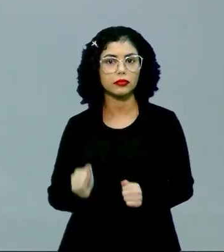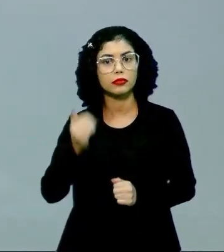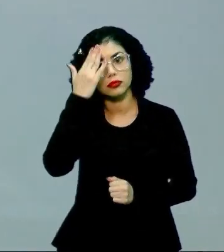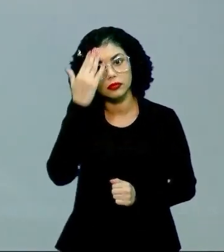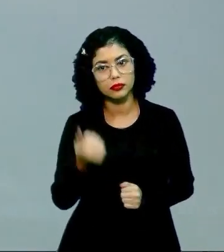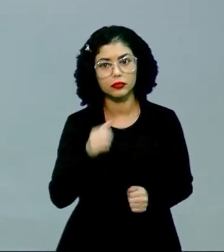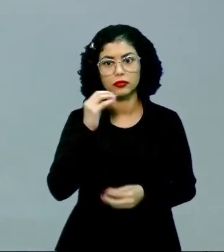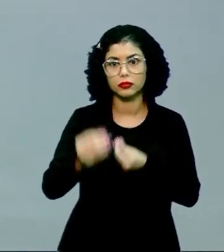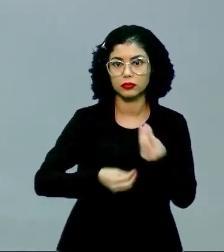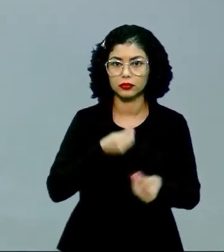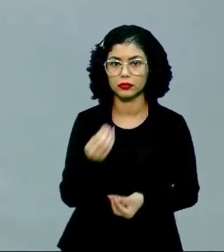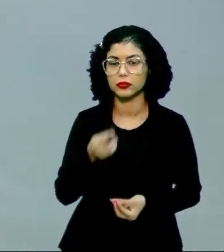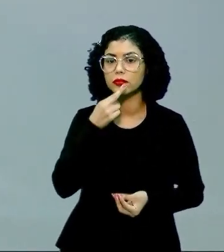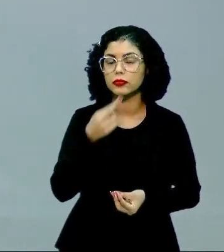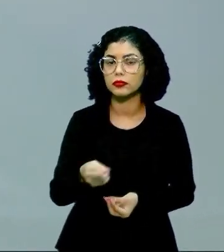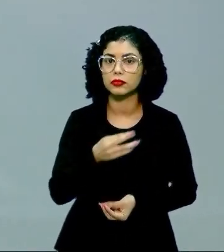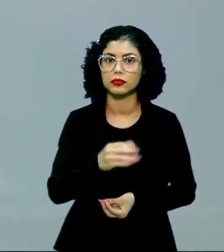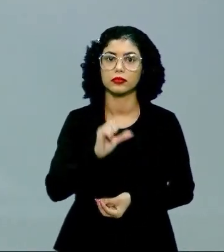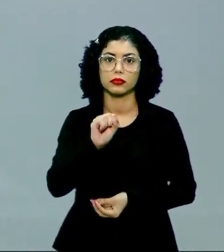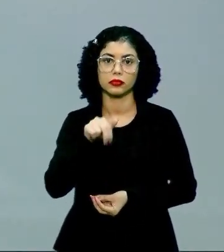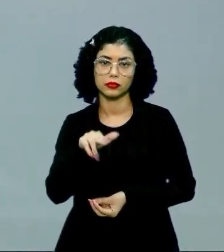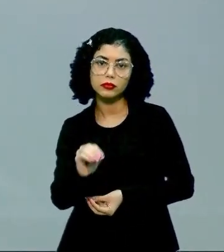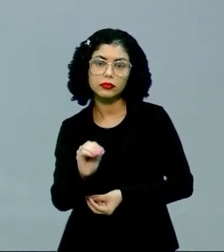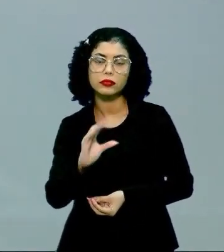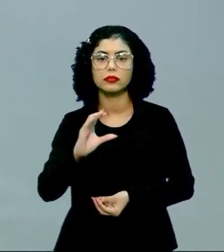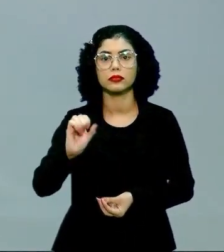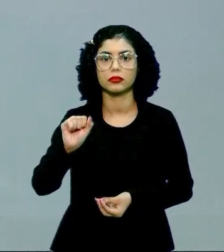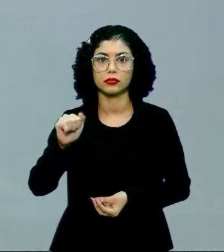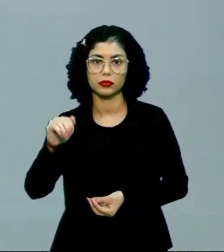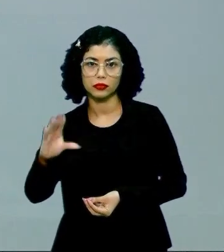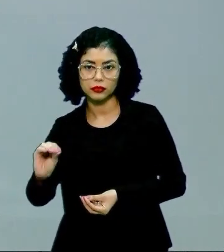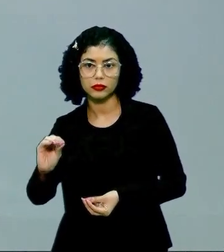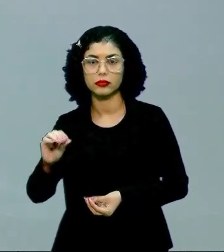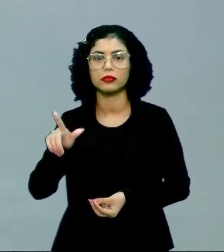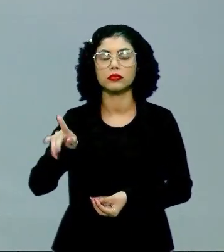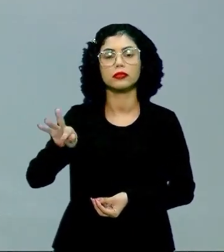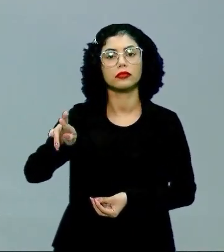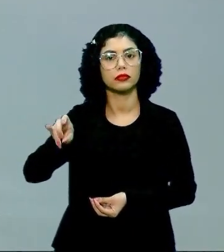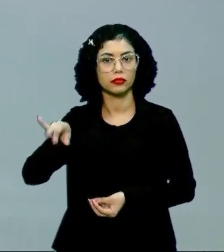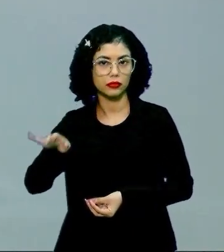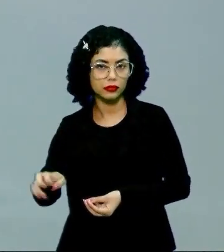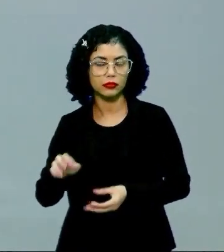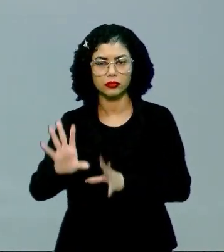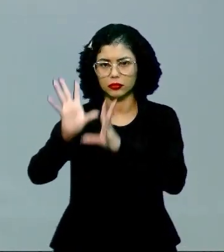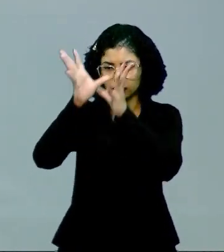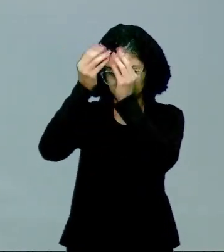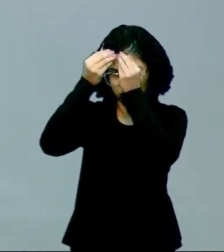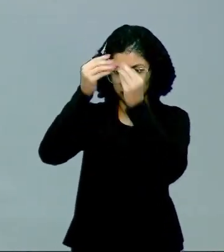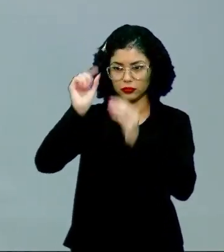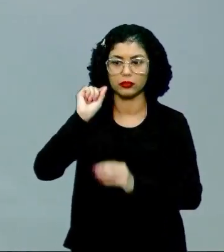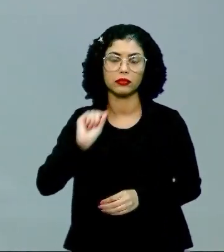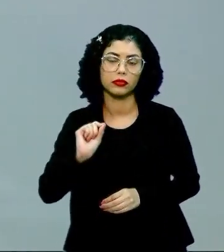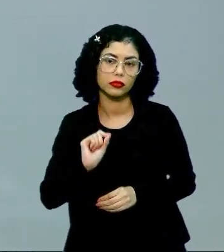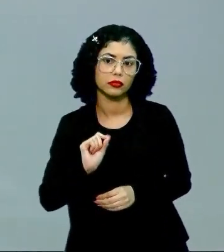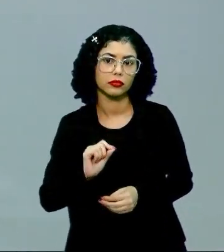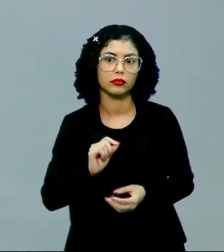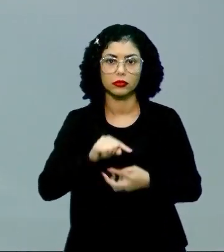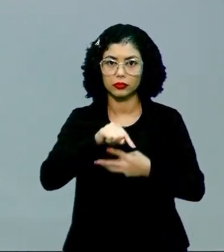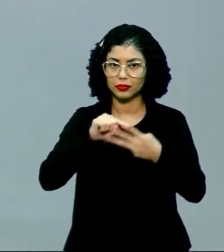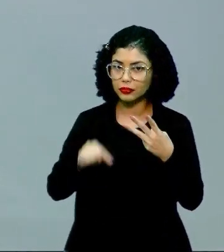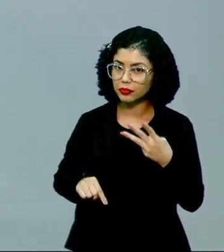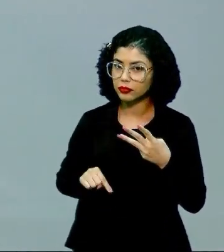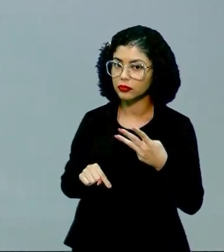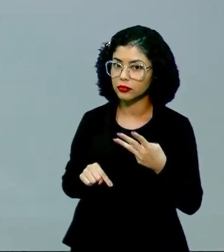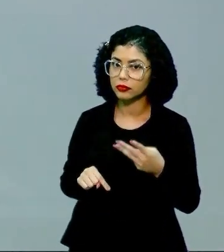noção de como que é calculado seno cosseno e tangente uma forma de você fixar como que é calculado seno cosseno e tangente